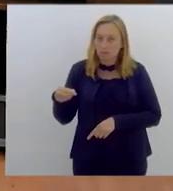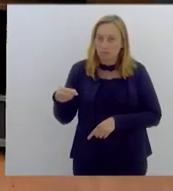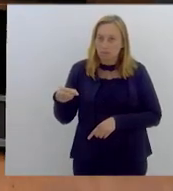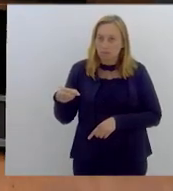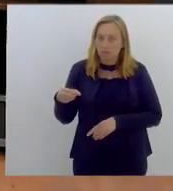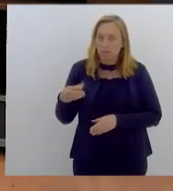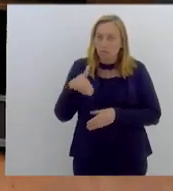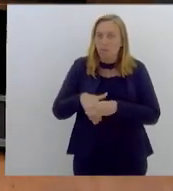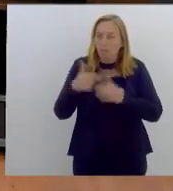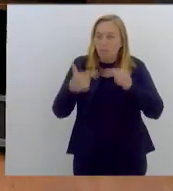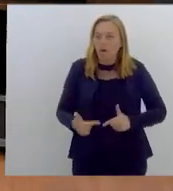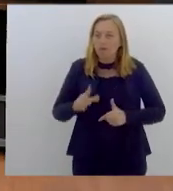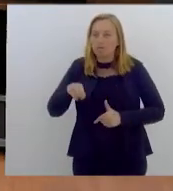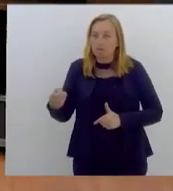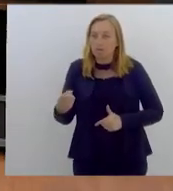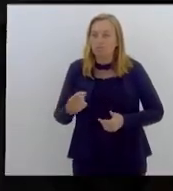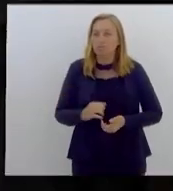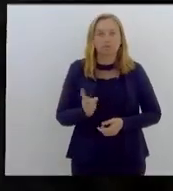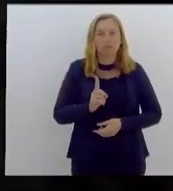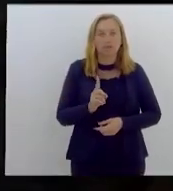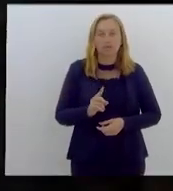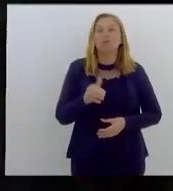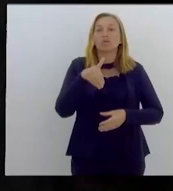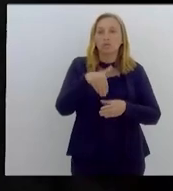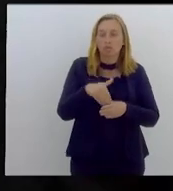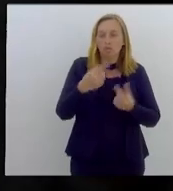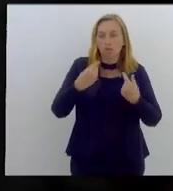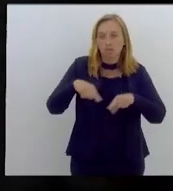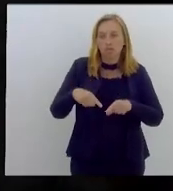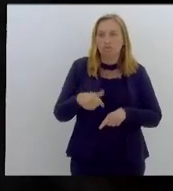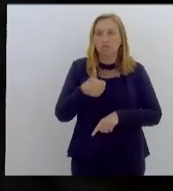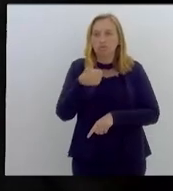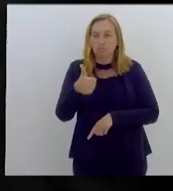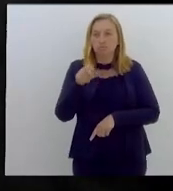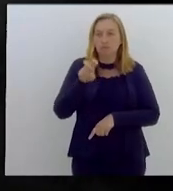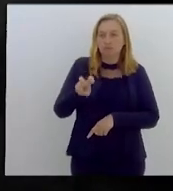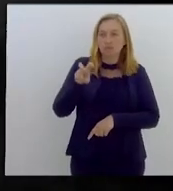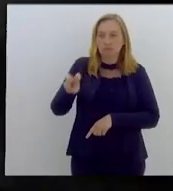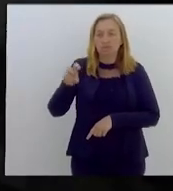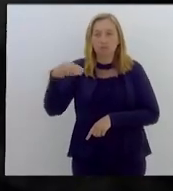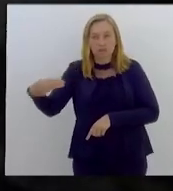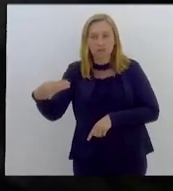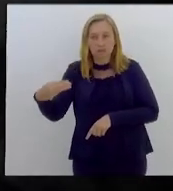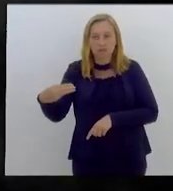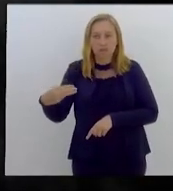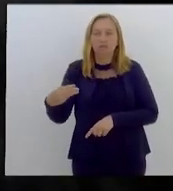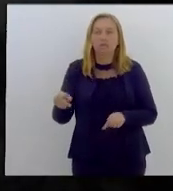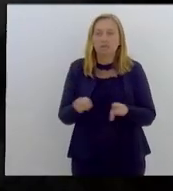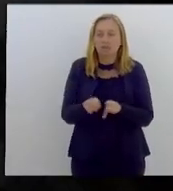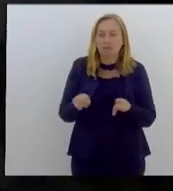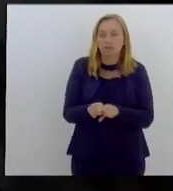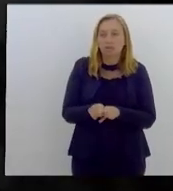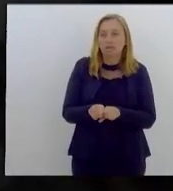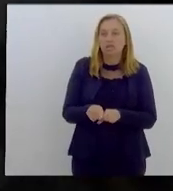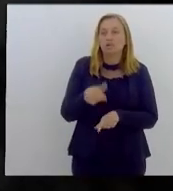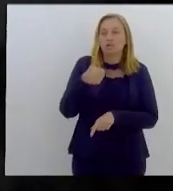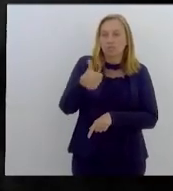a abstenção nos demais. Não, contrário a 1553 e também contrário